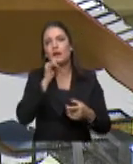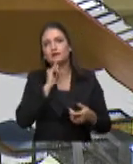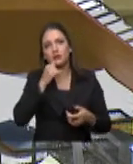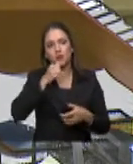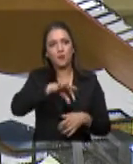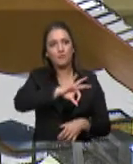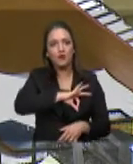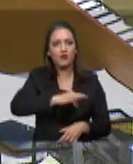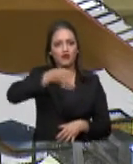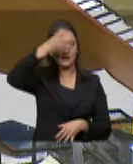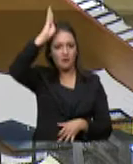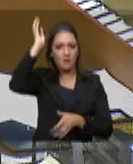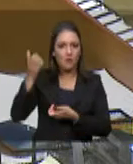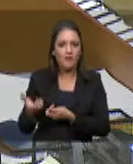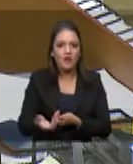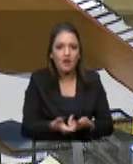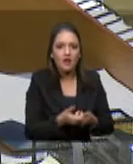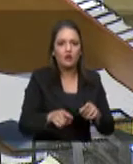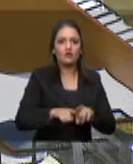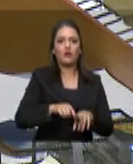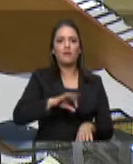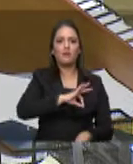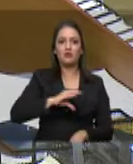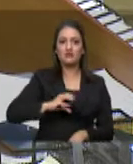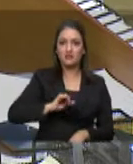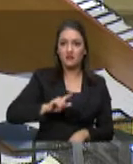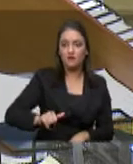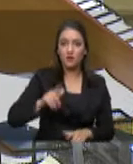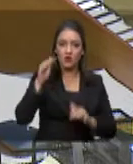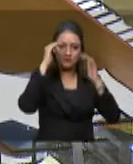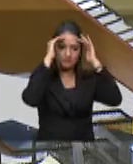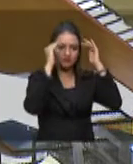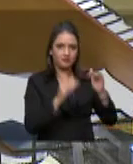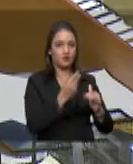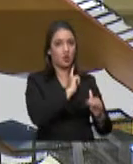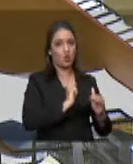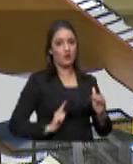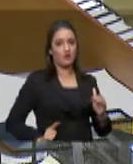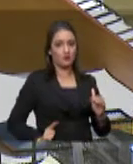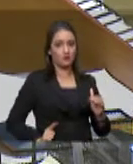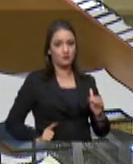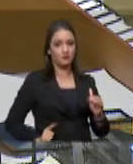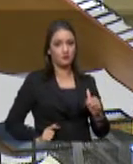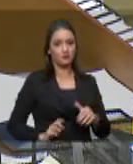militares, assim como as polícias civis, subordinam-se aos governadores.